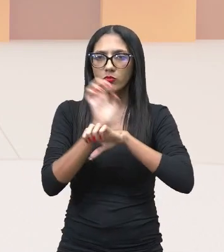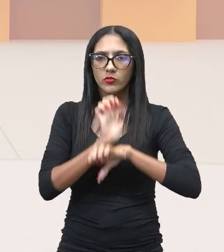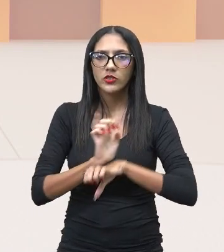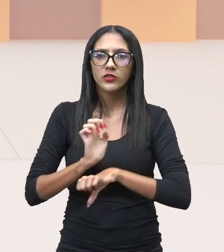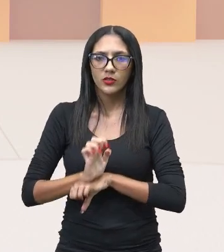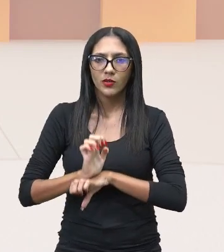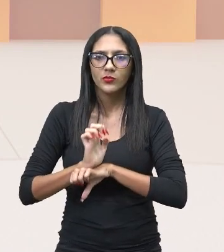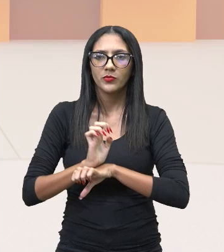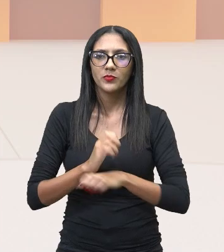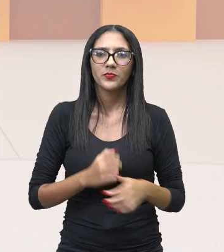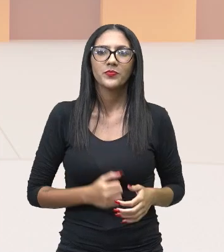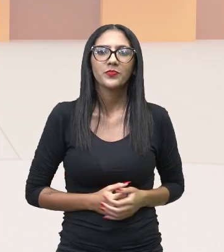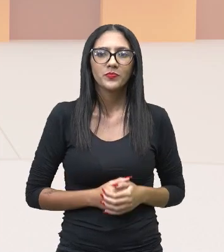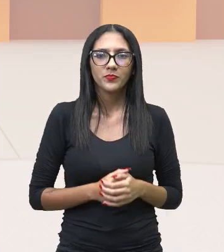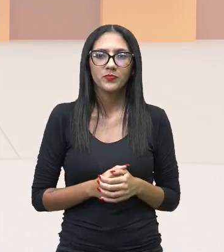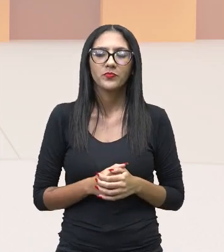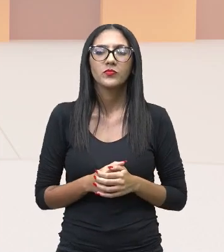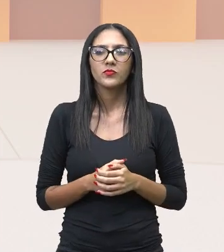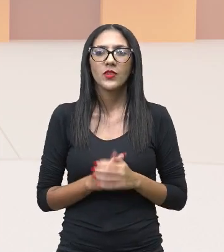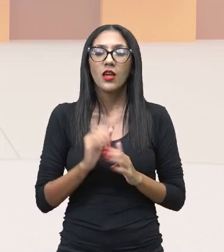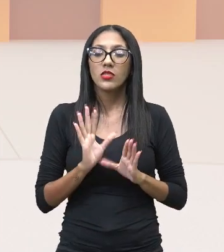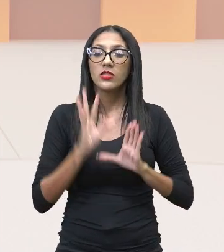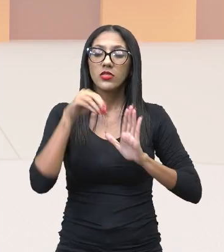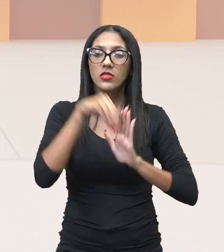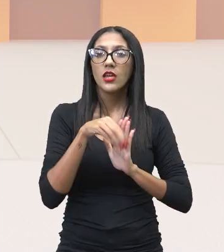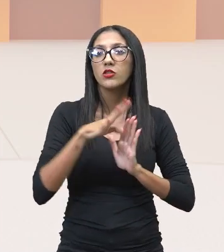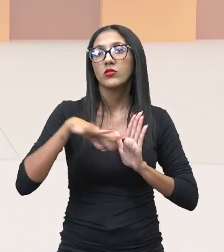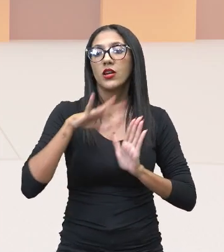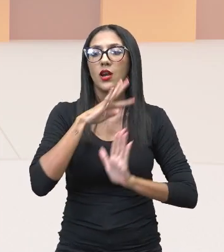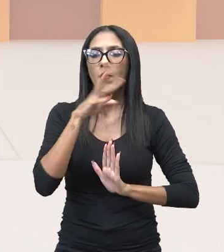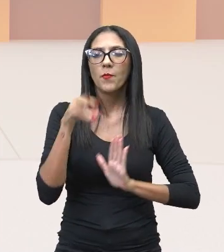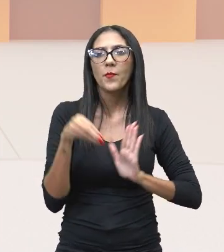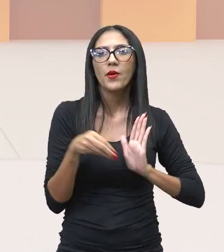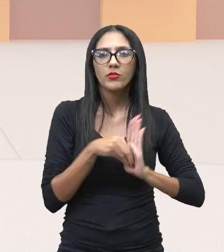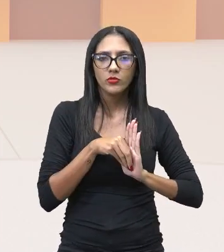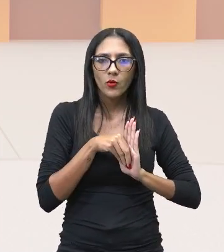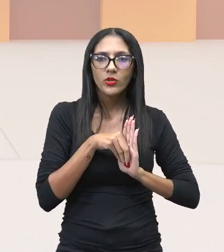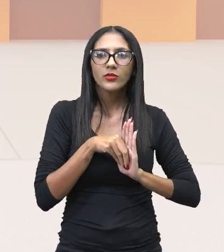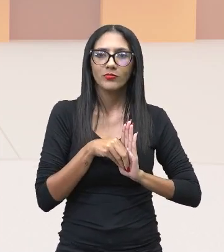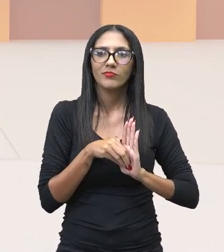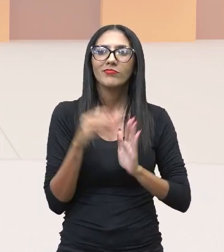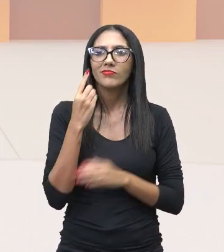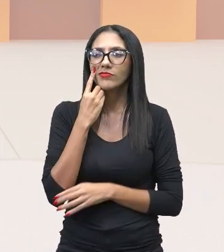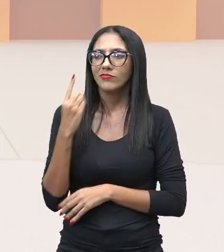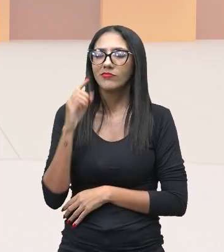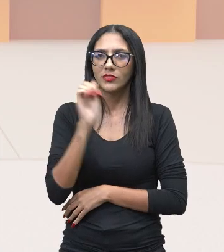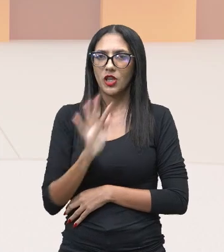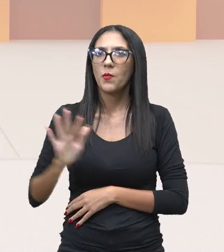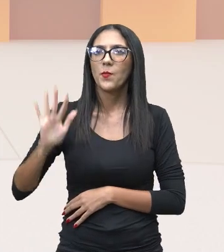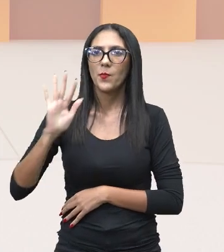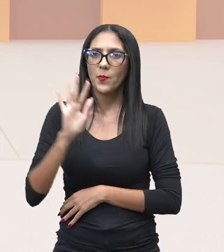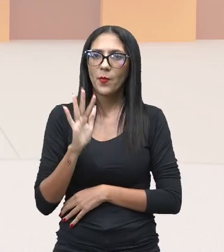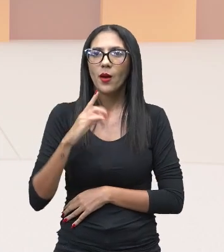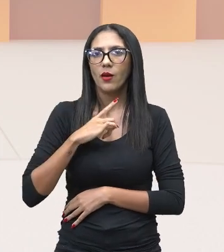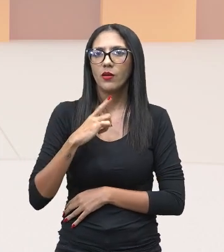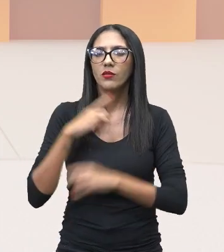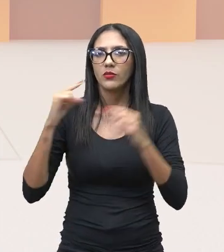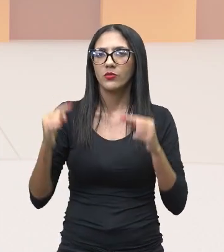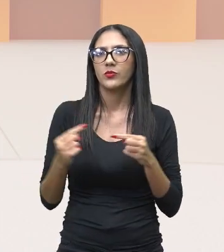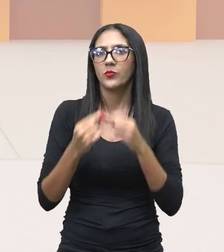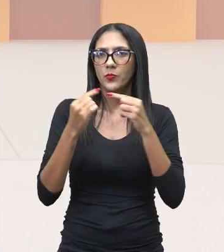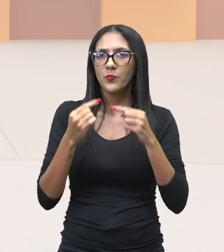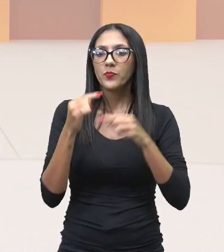nessa próxima imagem, na chamada Amazônia Legal, que é exatamente essa que está aparecendo na imagem, né? Você tem ali